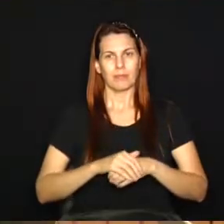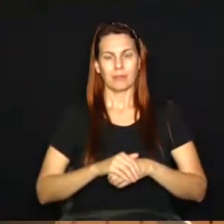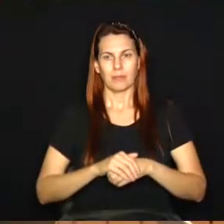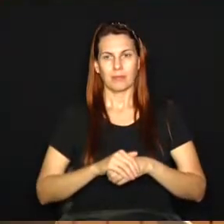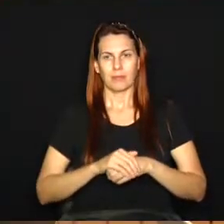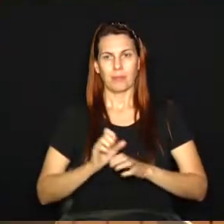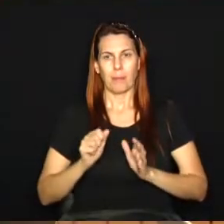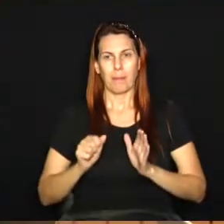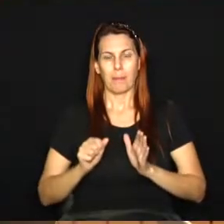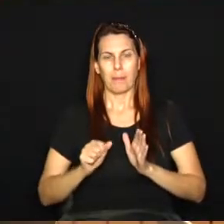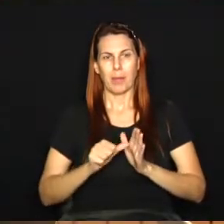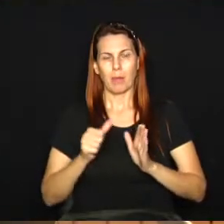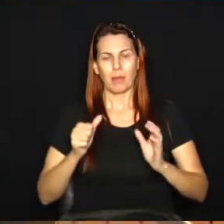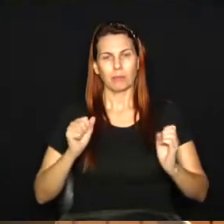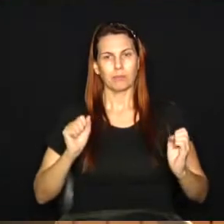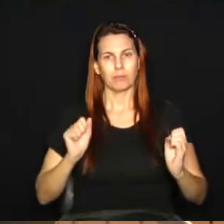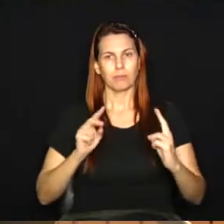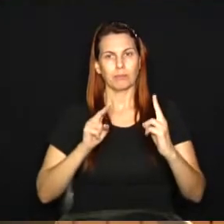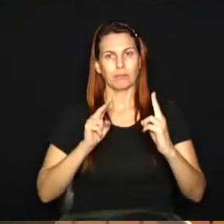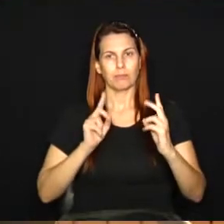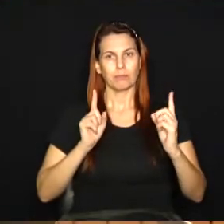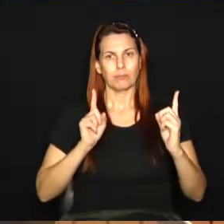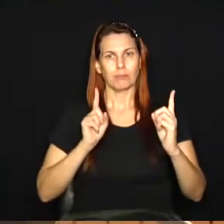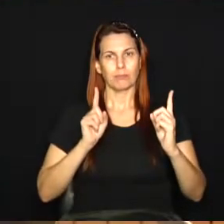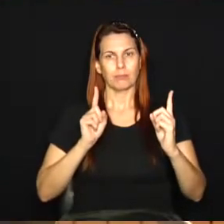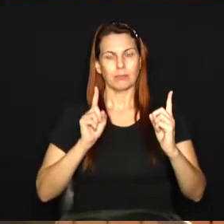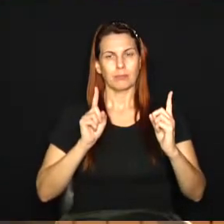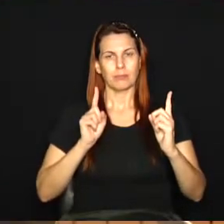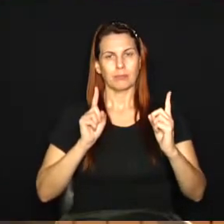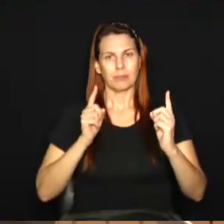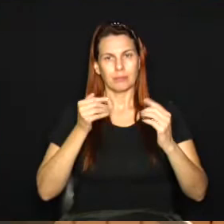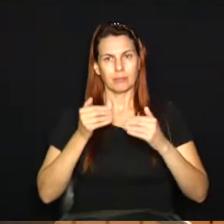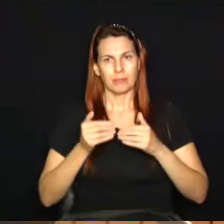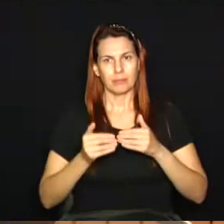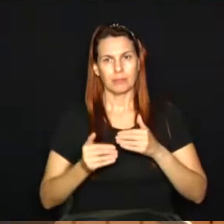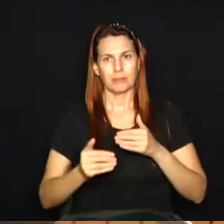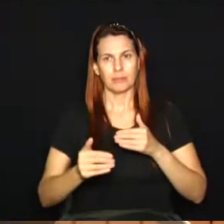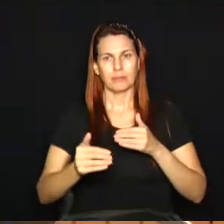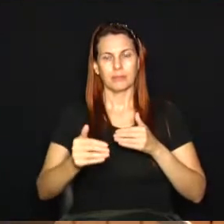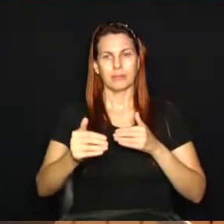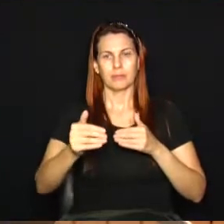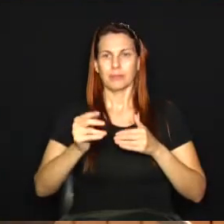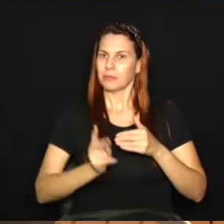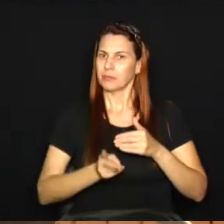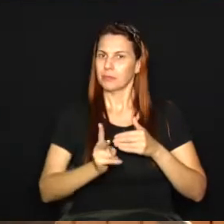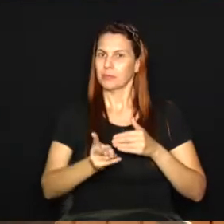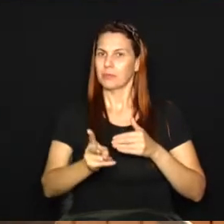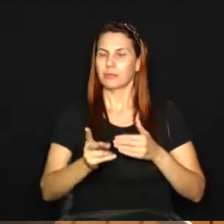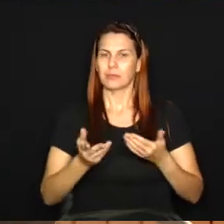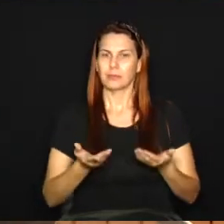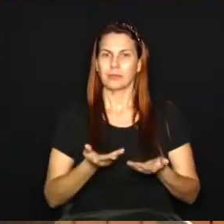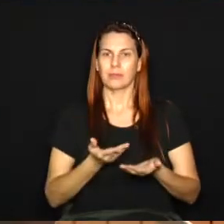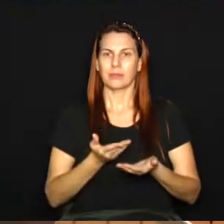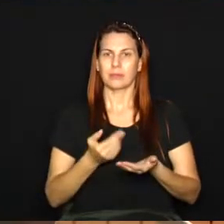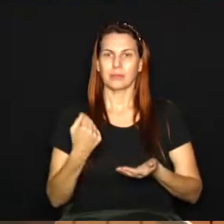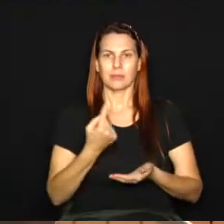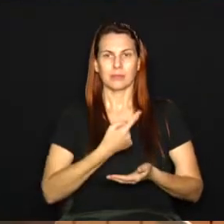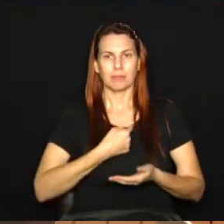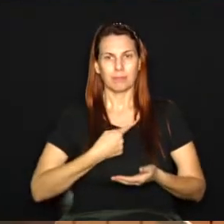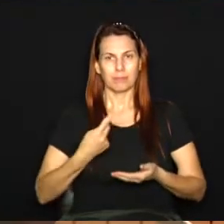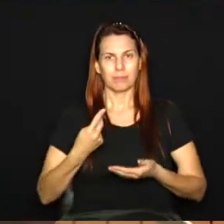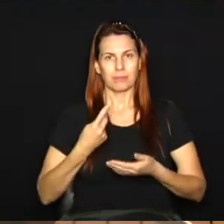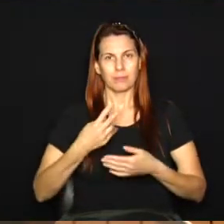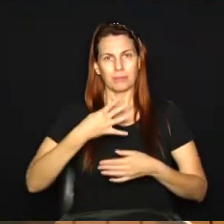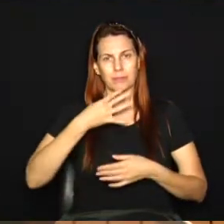à primeira vista e as coisas, elas caminham, né, para que nós nos conheçamos cada